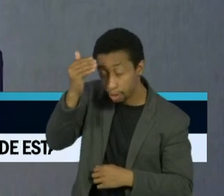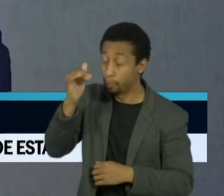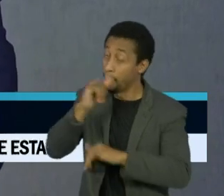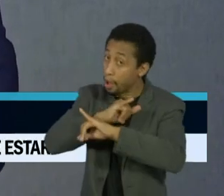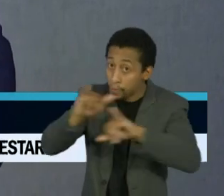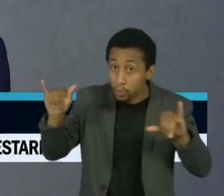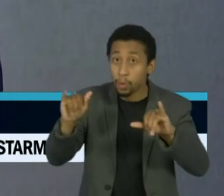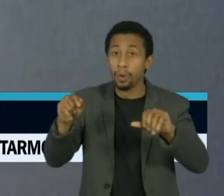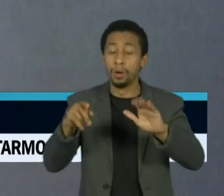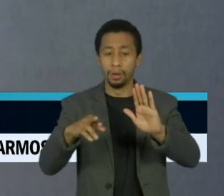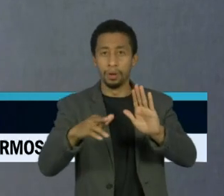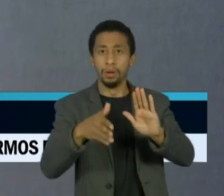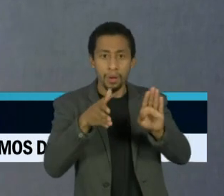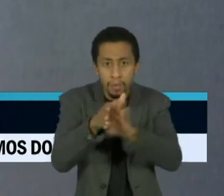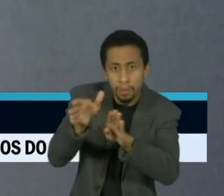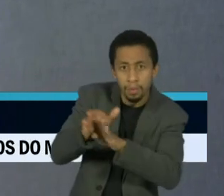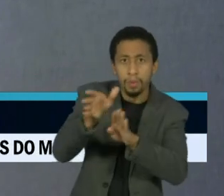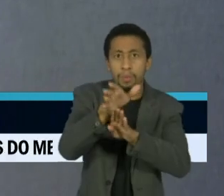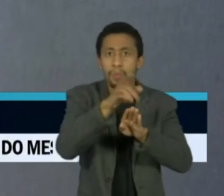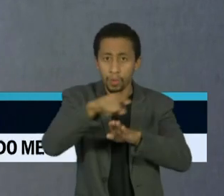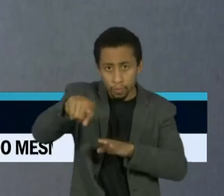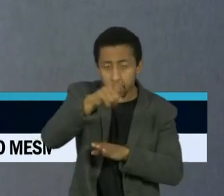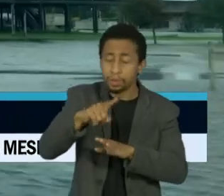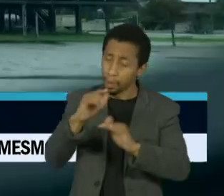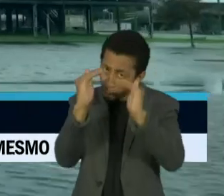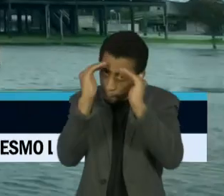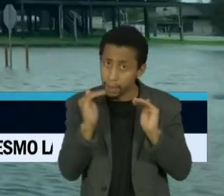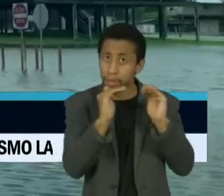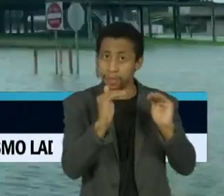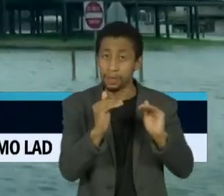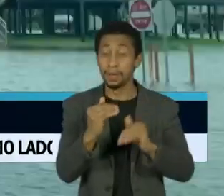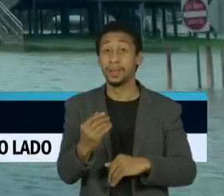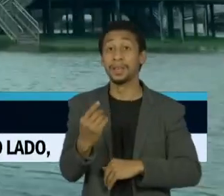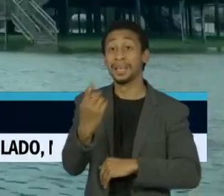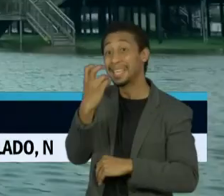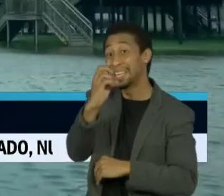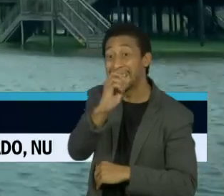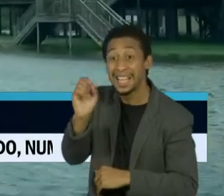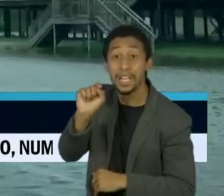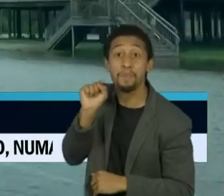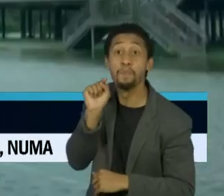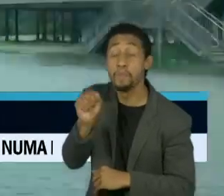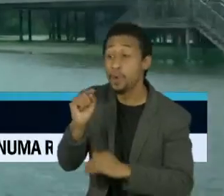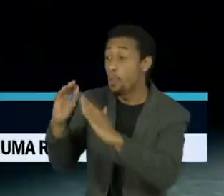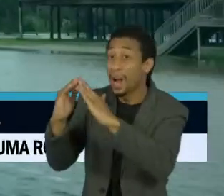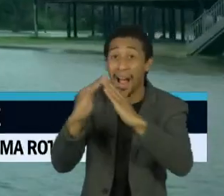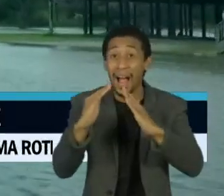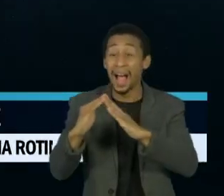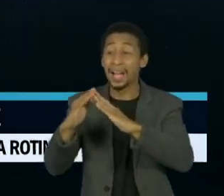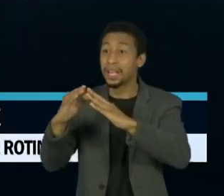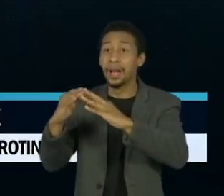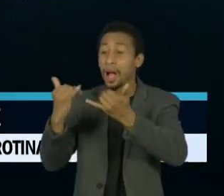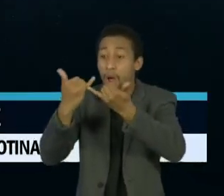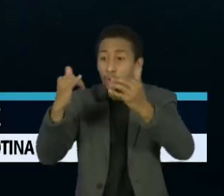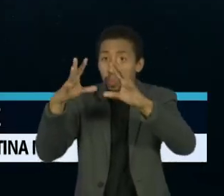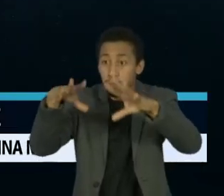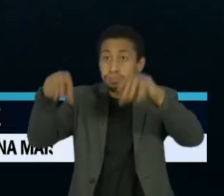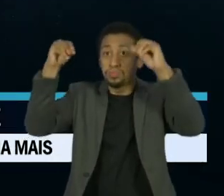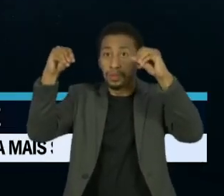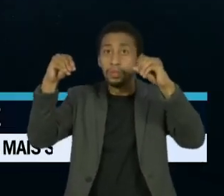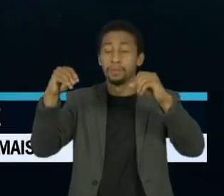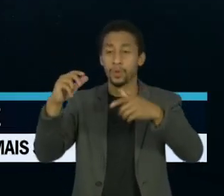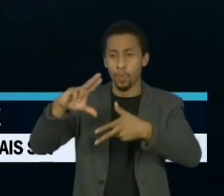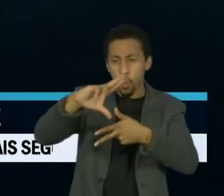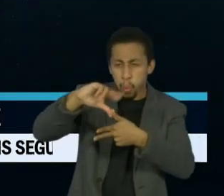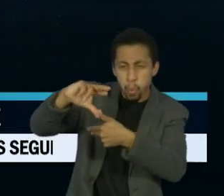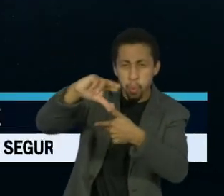seguissem as recomendações das autoridades. Mais de 500 mil residências e empresas ficaram sem luz. O furacão chegou a